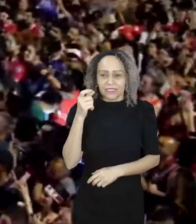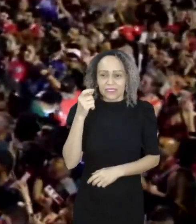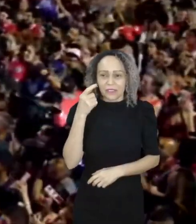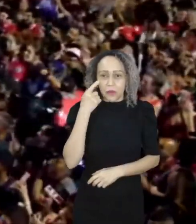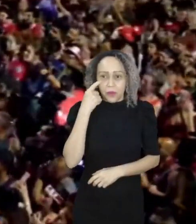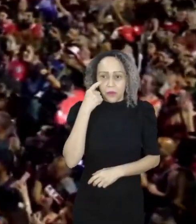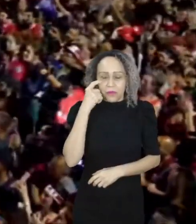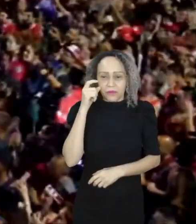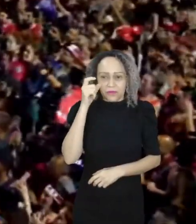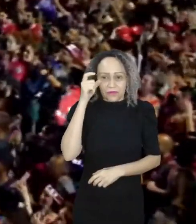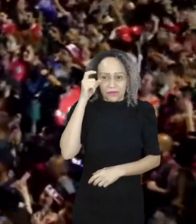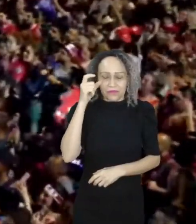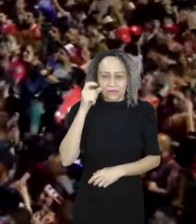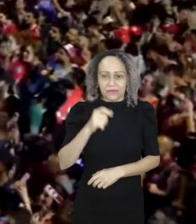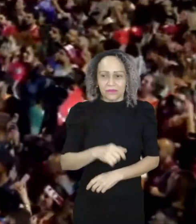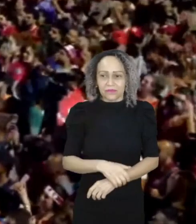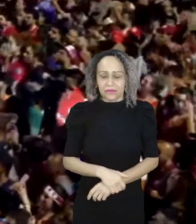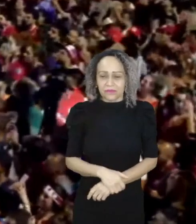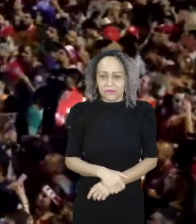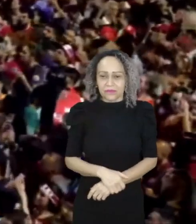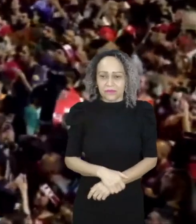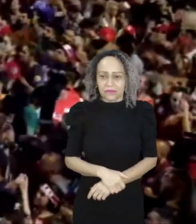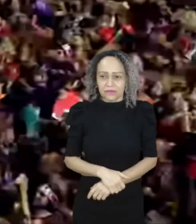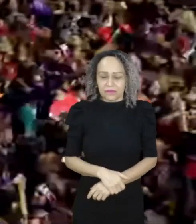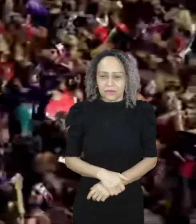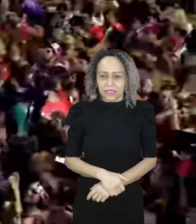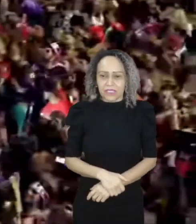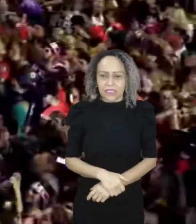Atenção, atenção, atenção.